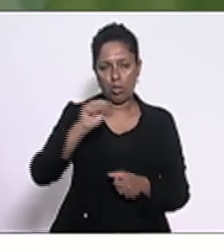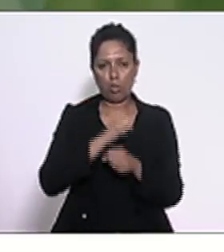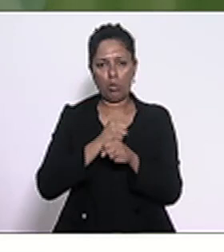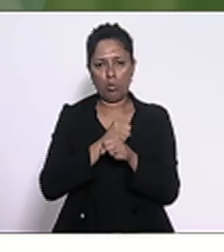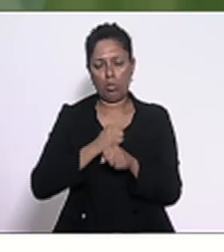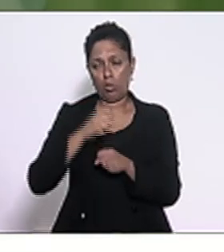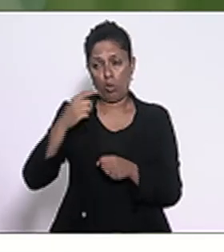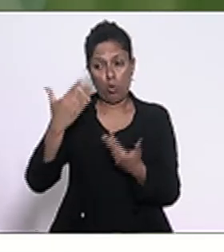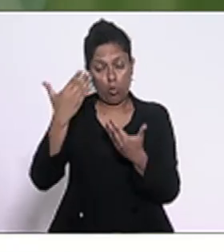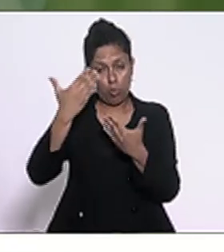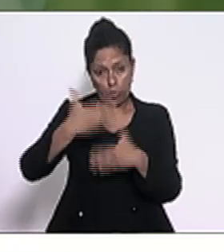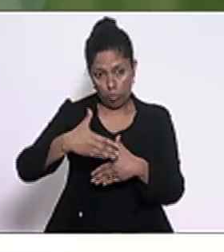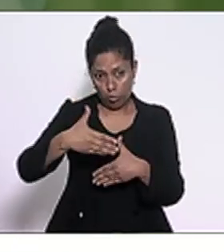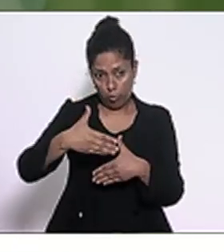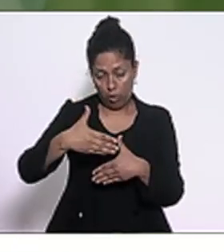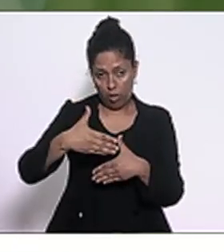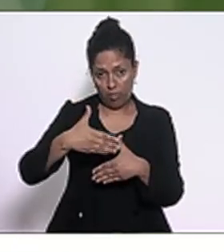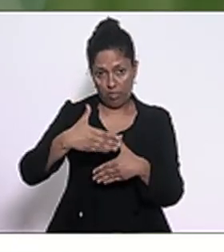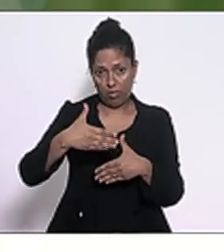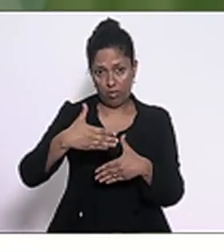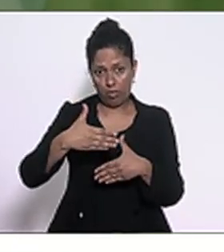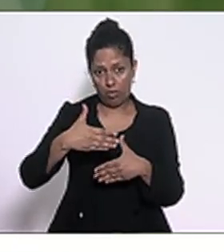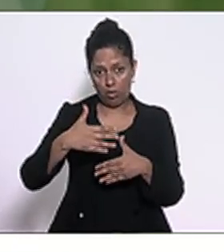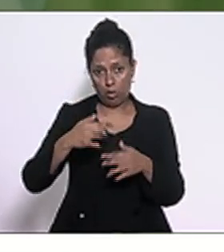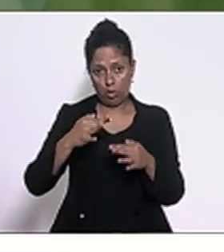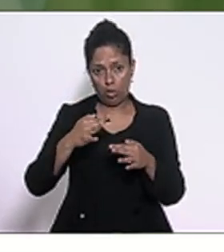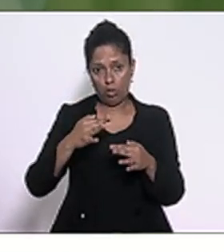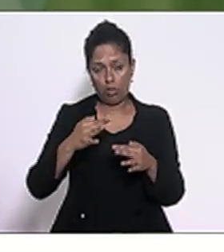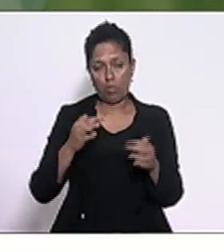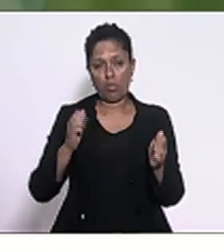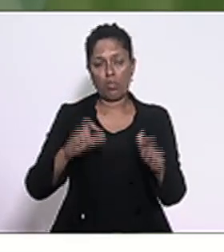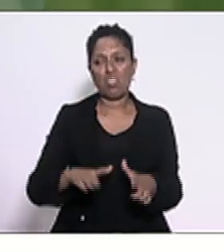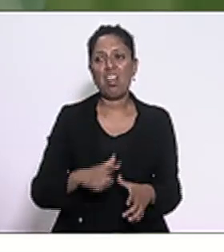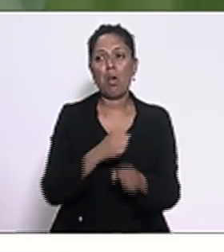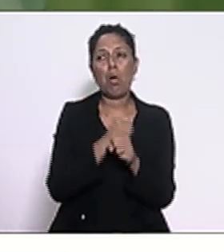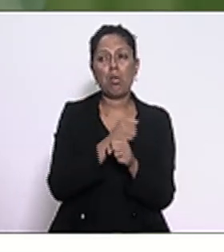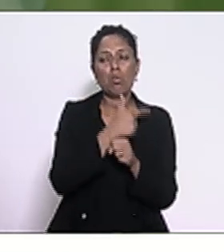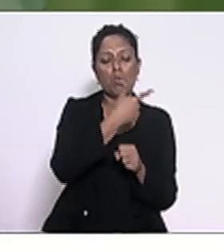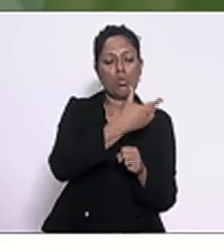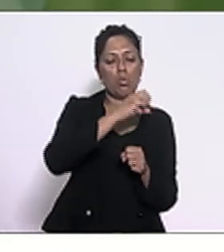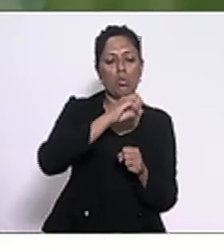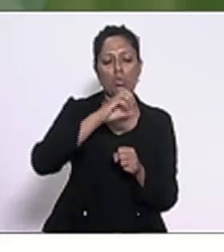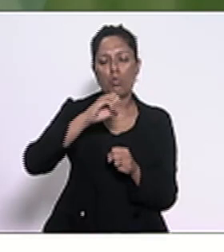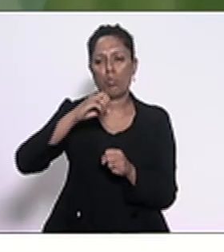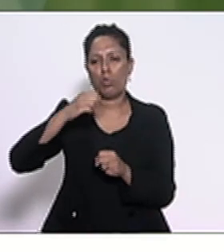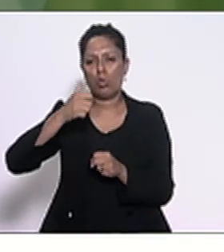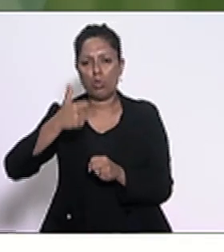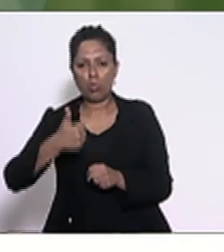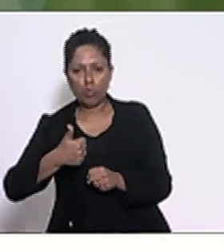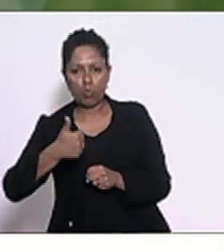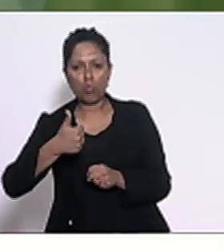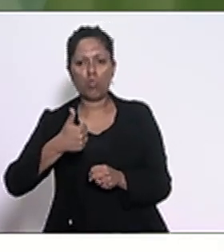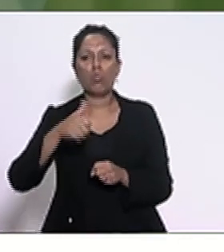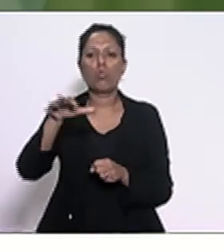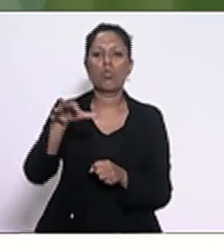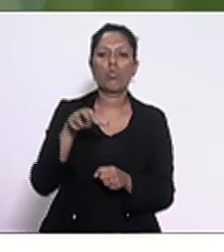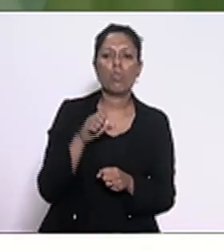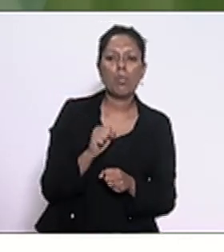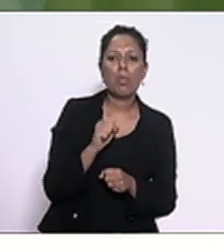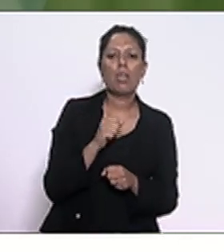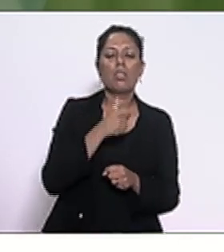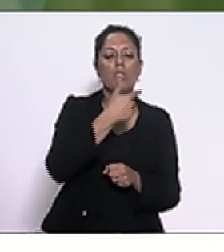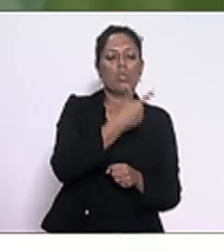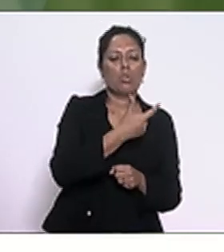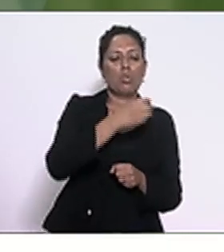doutor Sérgio está aqui, não me deixa mentir, foi realizado ali em 2001, 2002, e a chamada desse pessoal foi em 2008 para